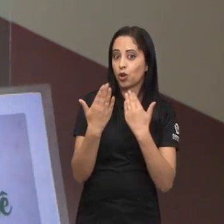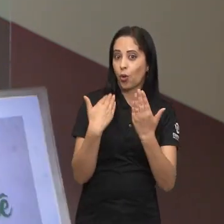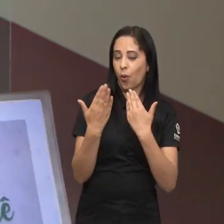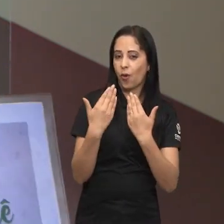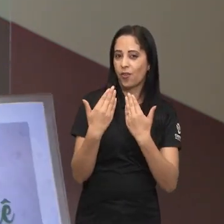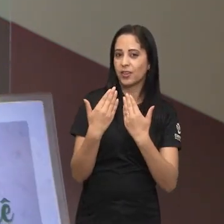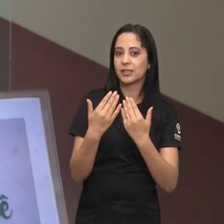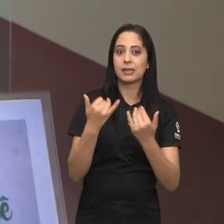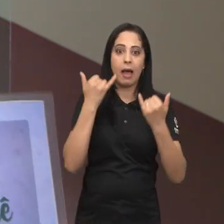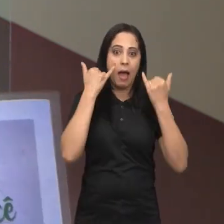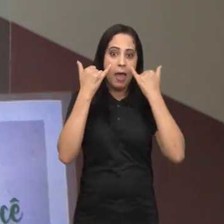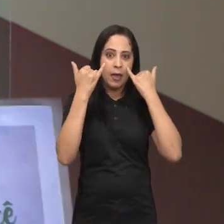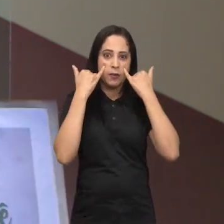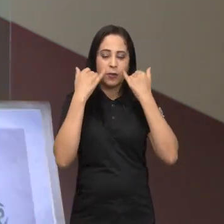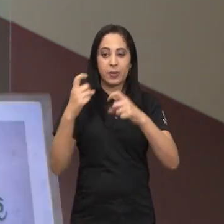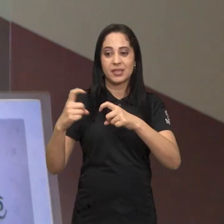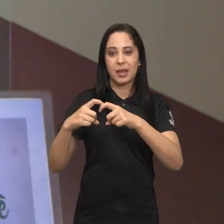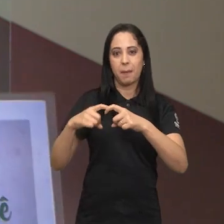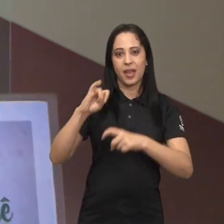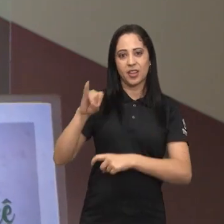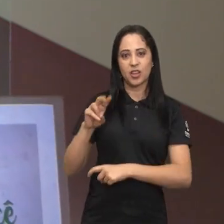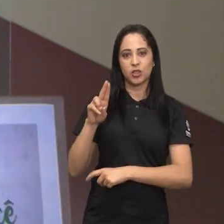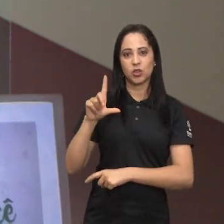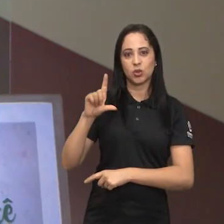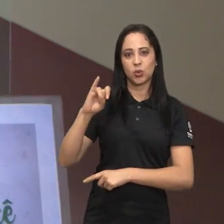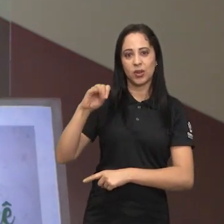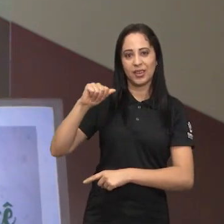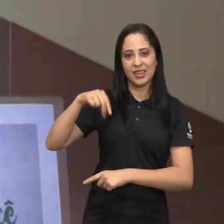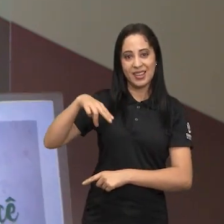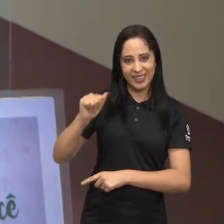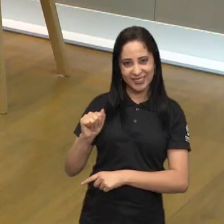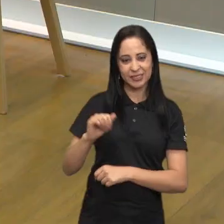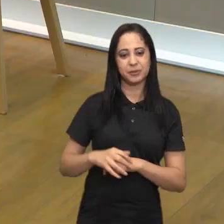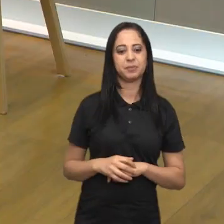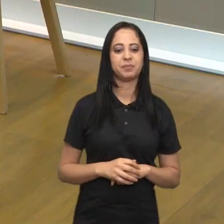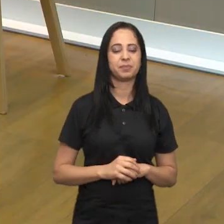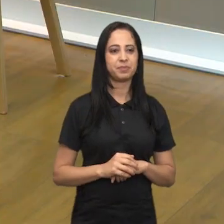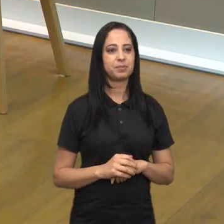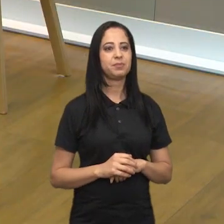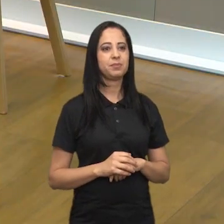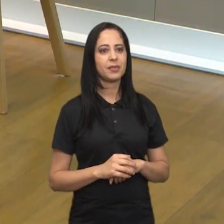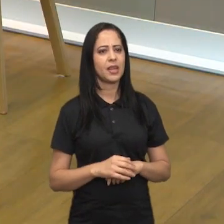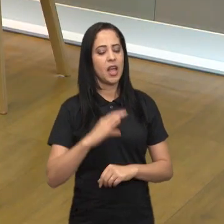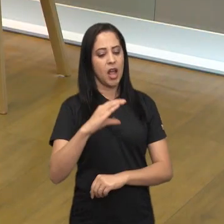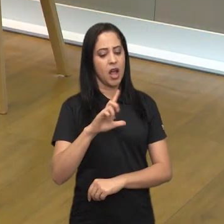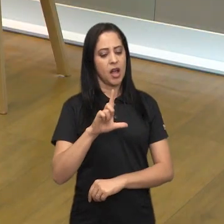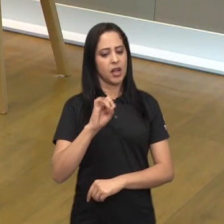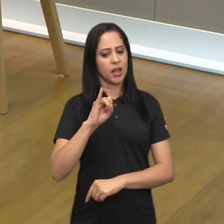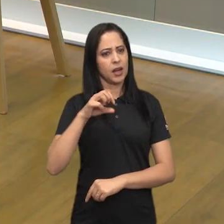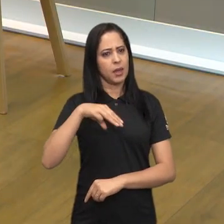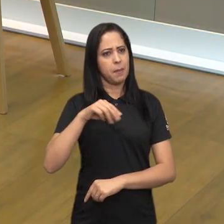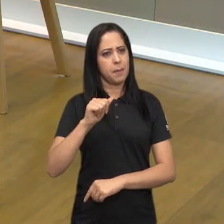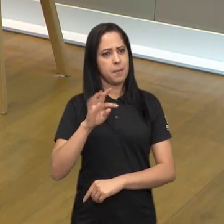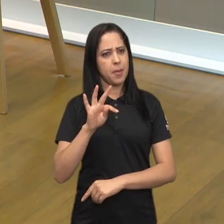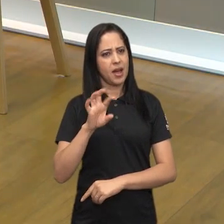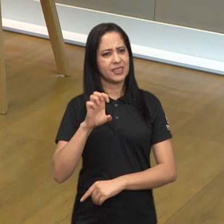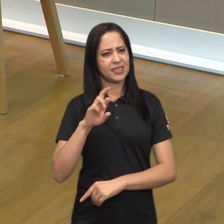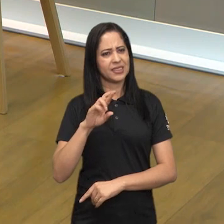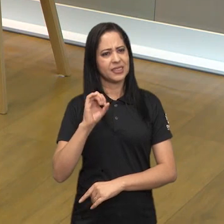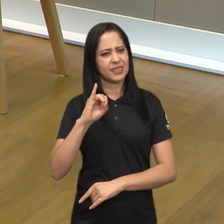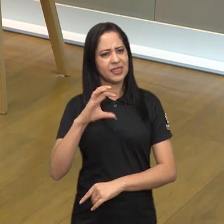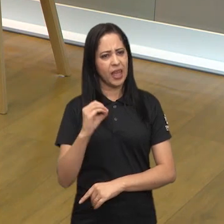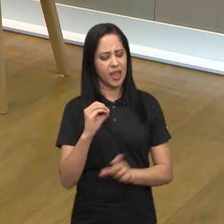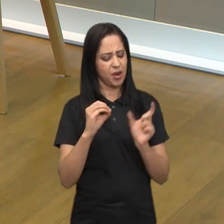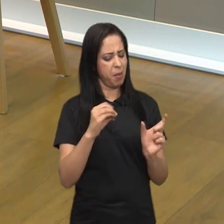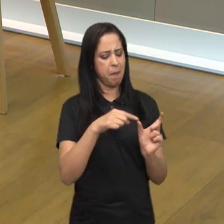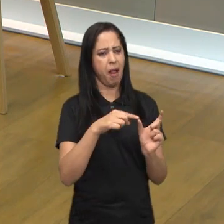com as dicas e informações da doutora Juliana Paola. Doutora Juliana Paola, climatério, que palavra difícil,